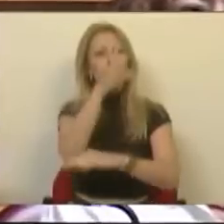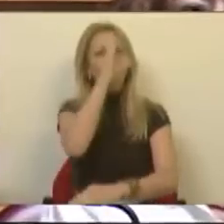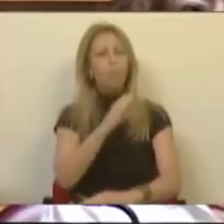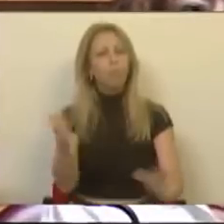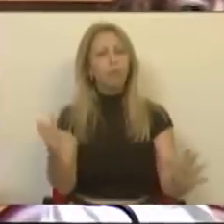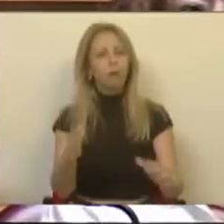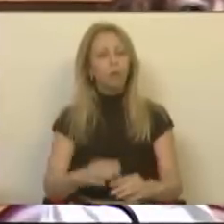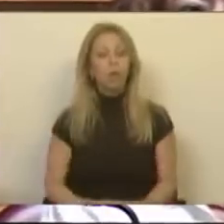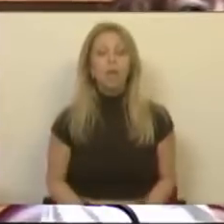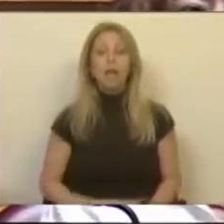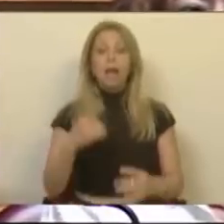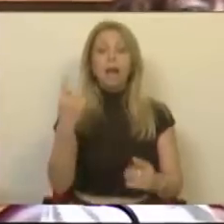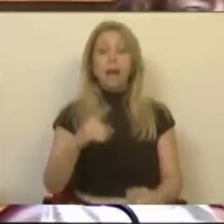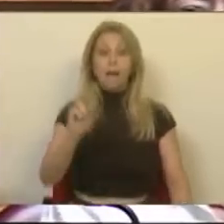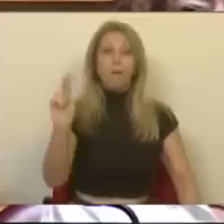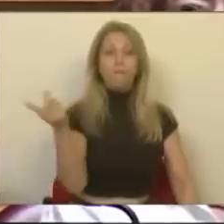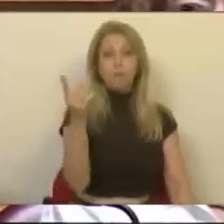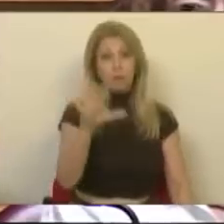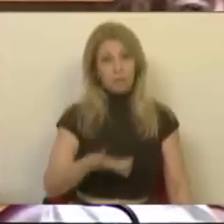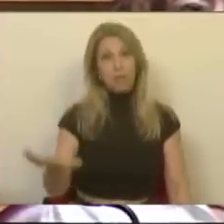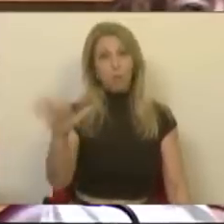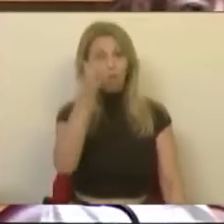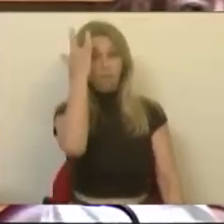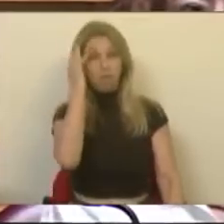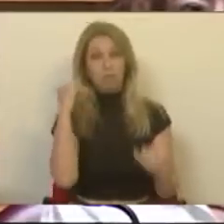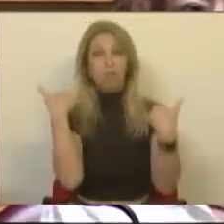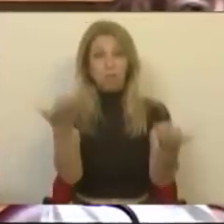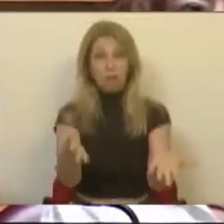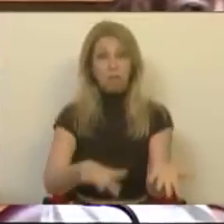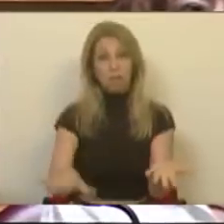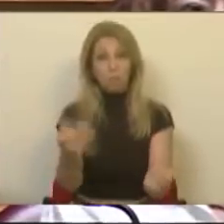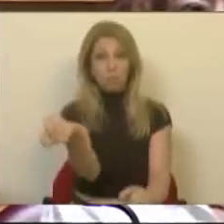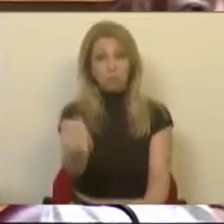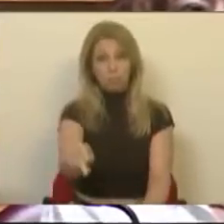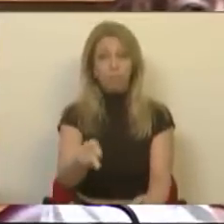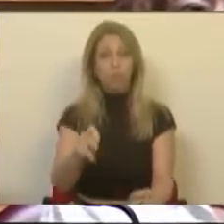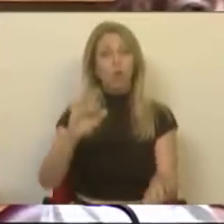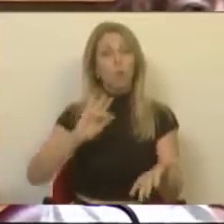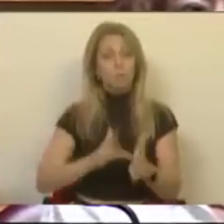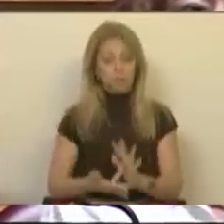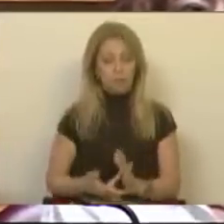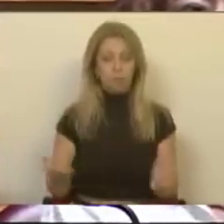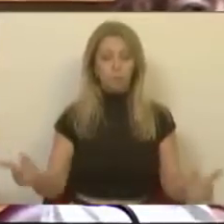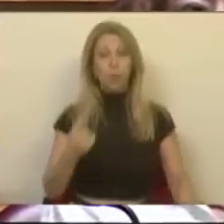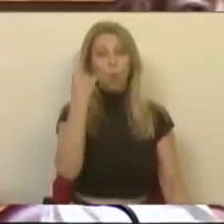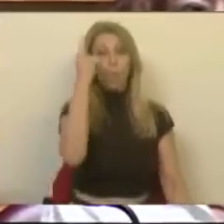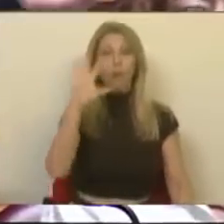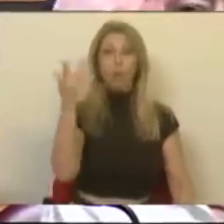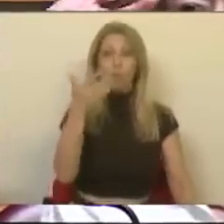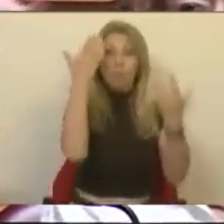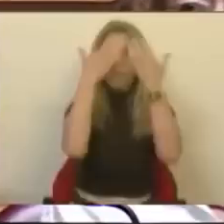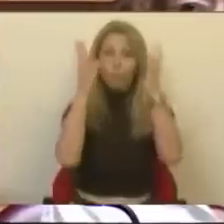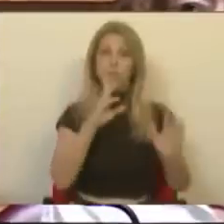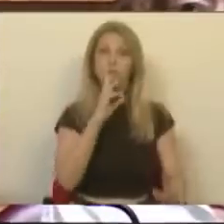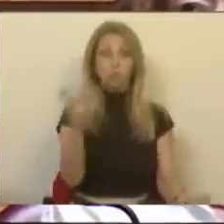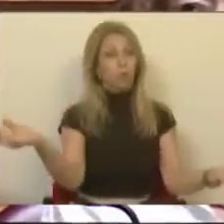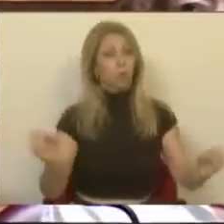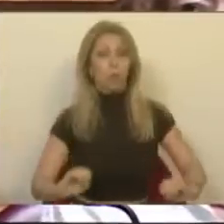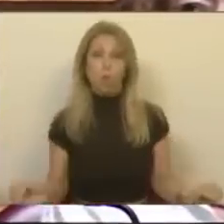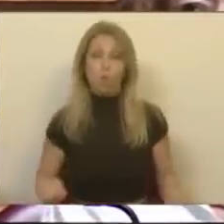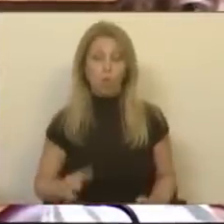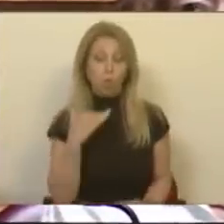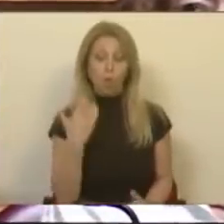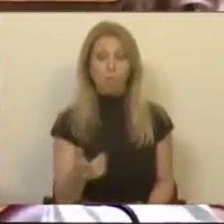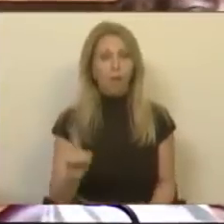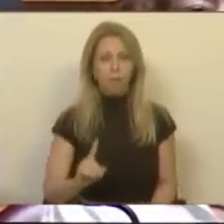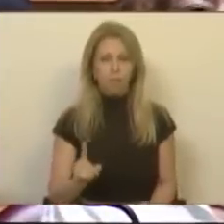que facilitam aquilo que aconteceu no Brasil uma delas é quando a democracia não dá resposta e de certa forma falamos disso no